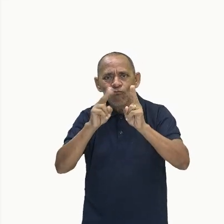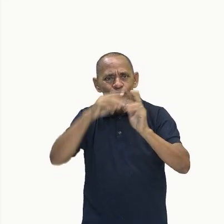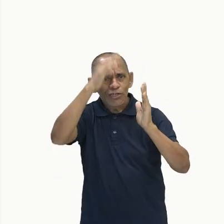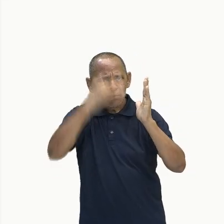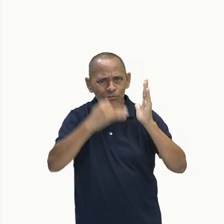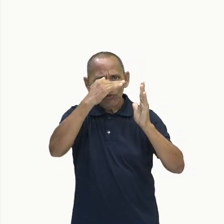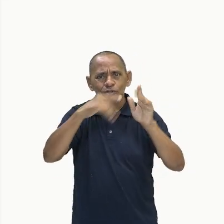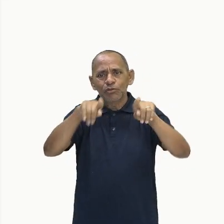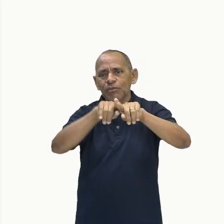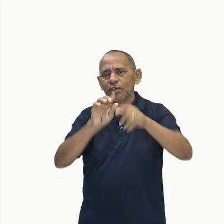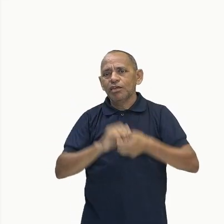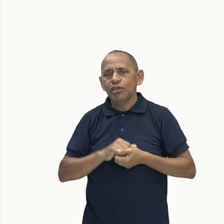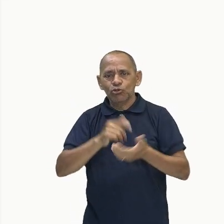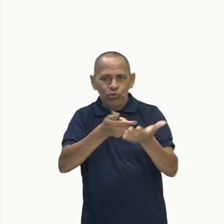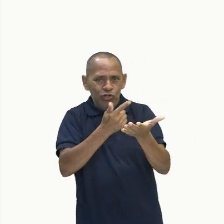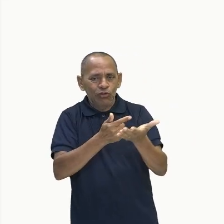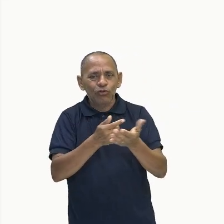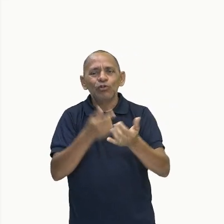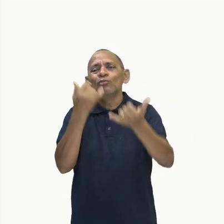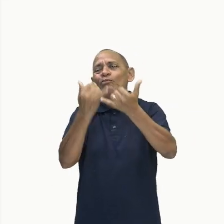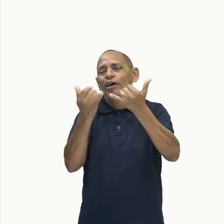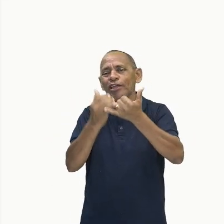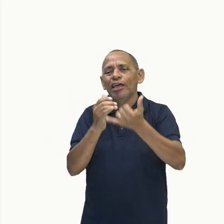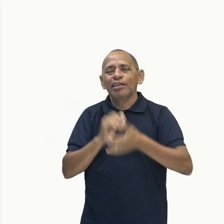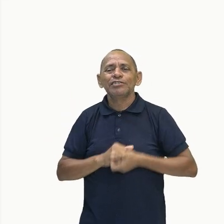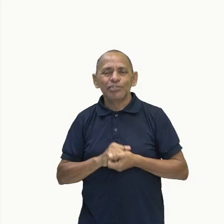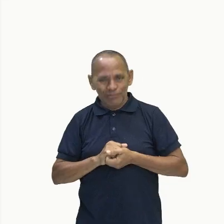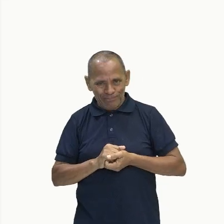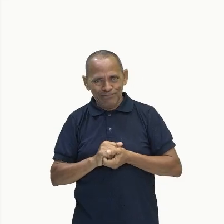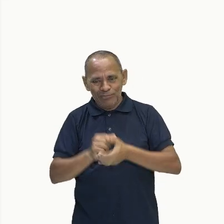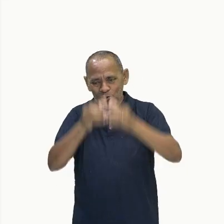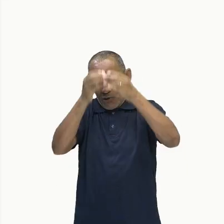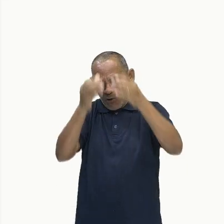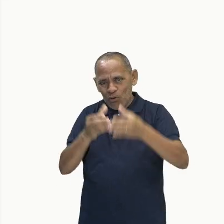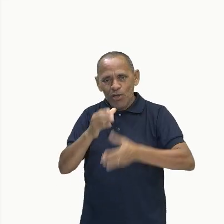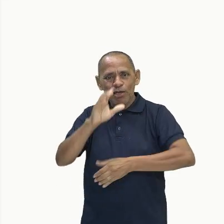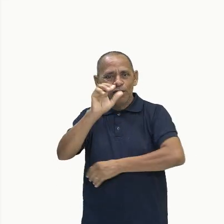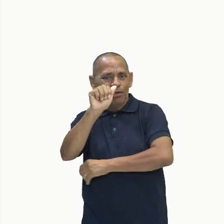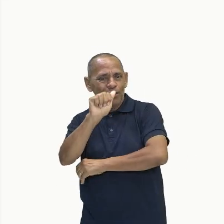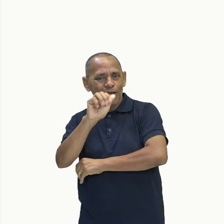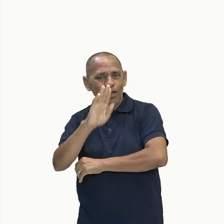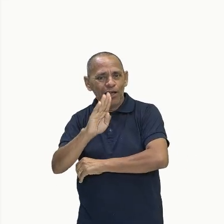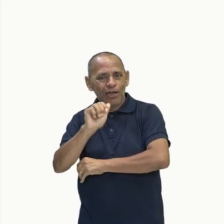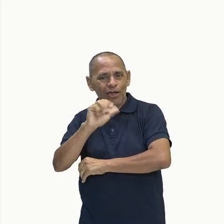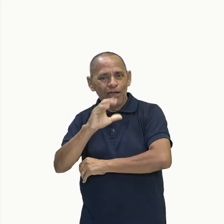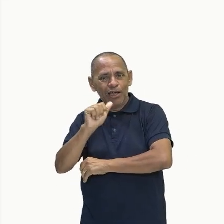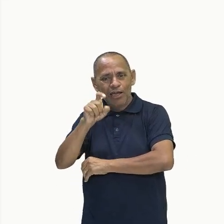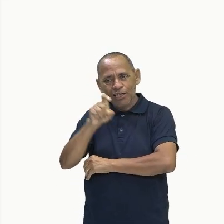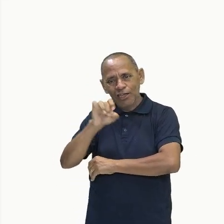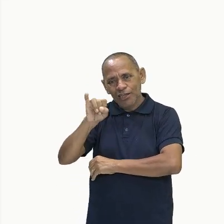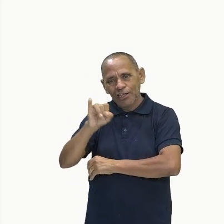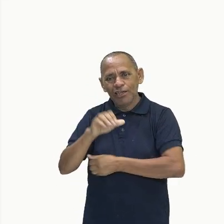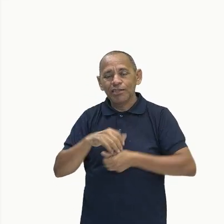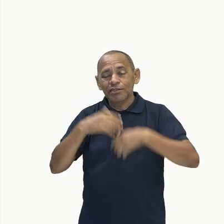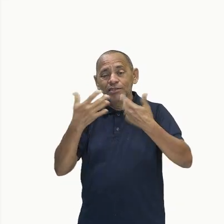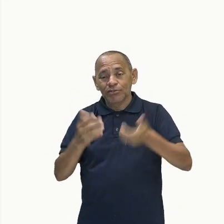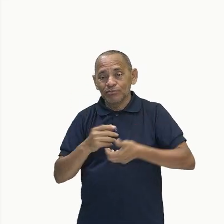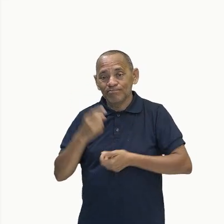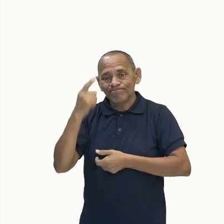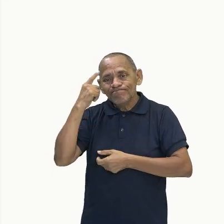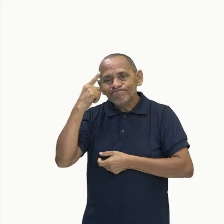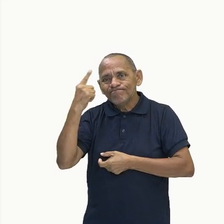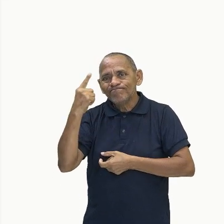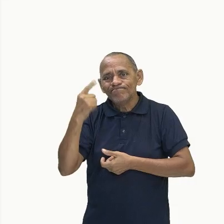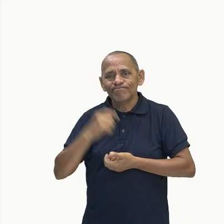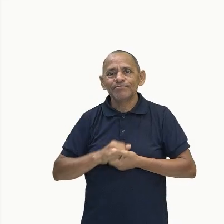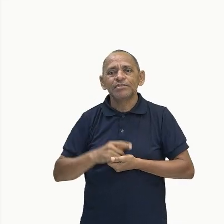eu pensei, parece um abacaxi. Exatamente, não é parece só um abacaxi. Então, olhem só. Pensem que aí nós